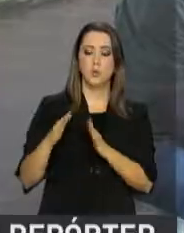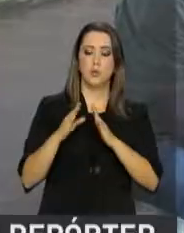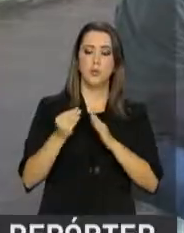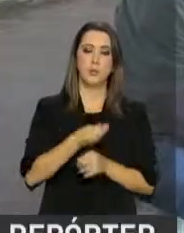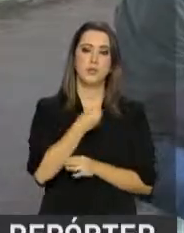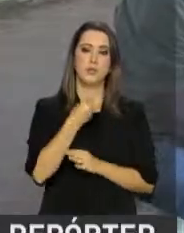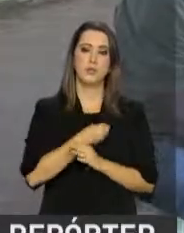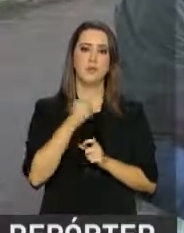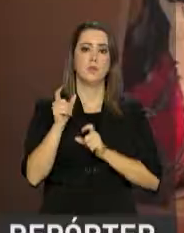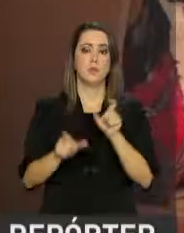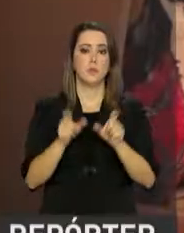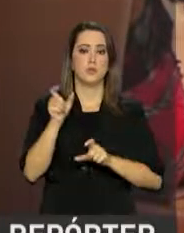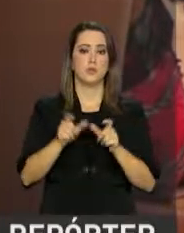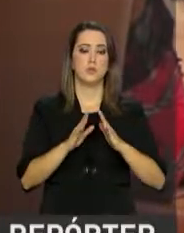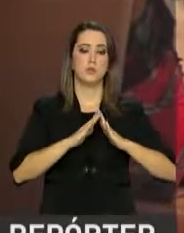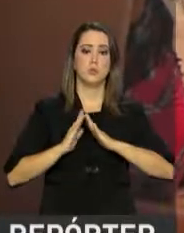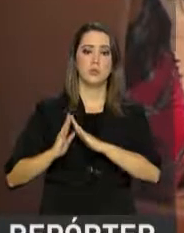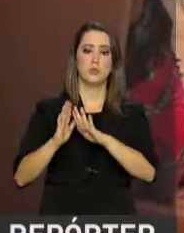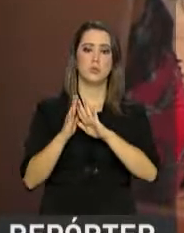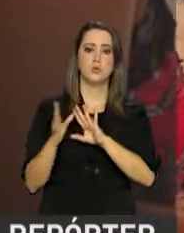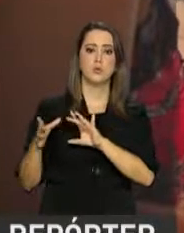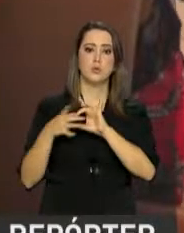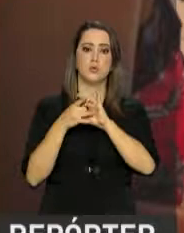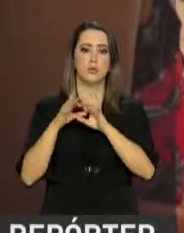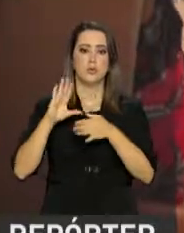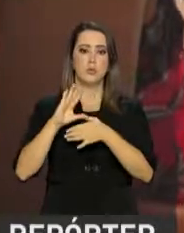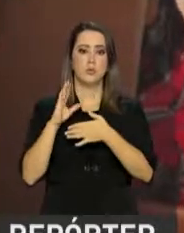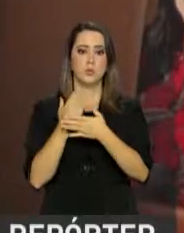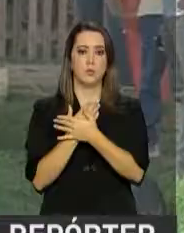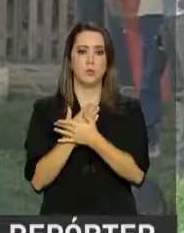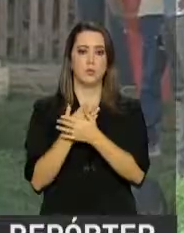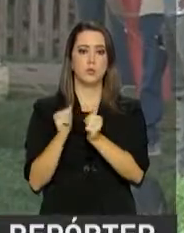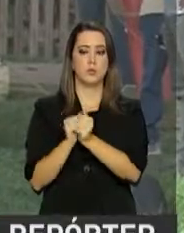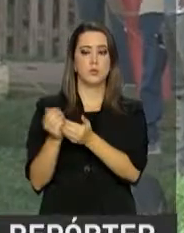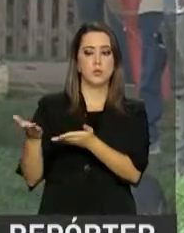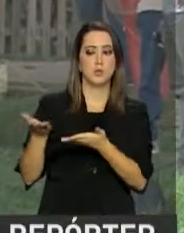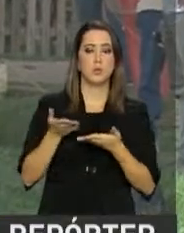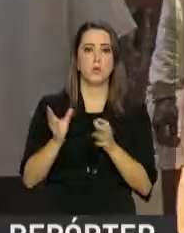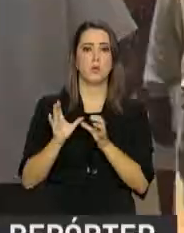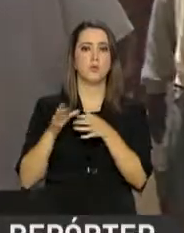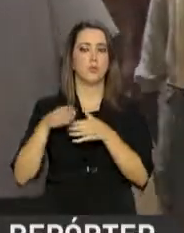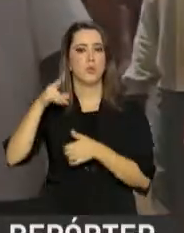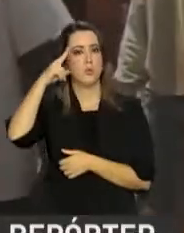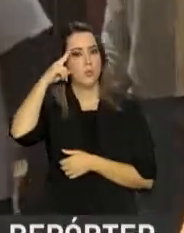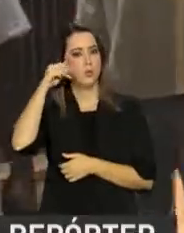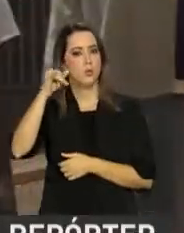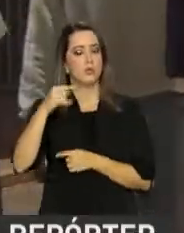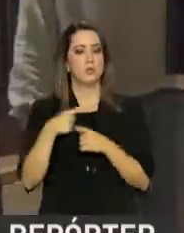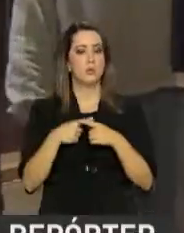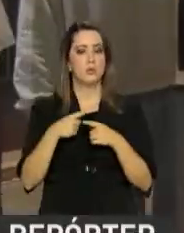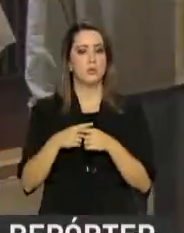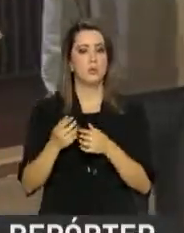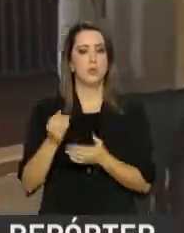para nacionais dos estados parte do Mercosul e o acolhimento dos haitianos em função da